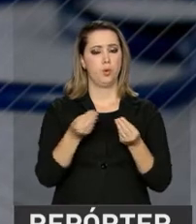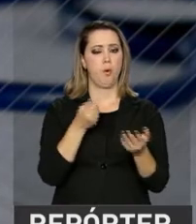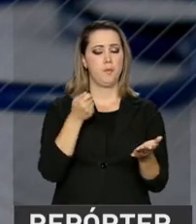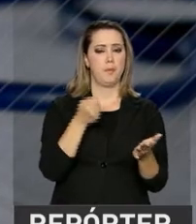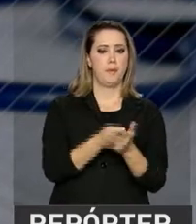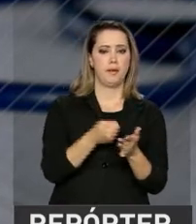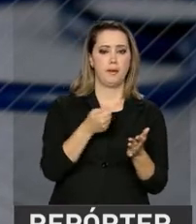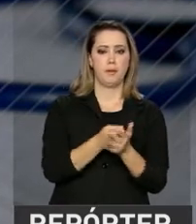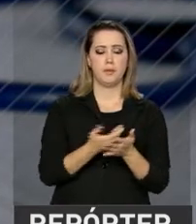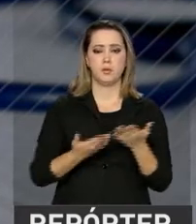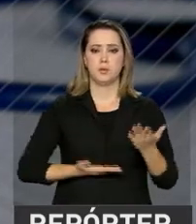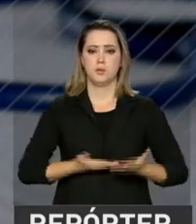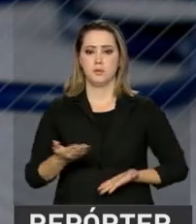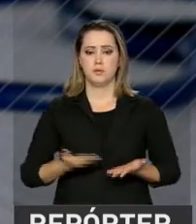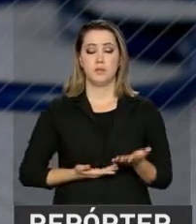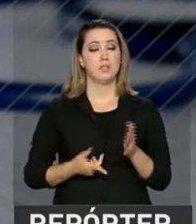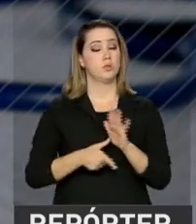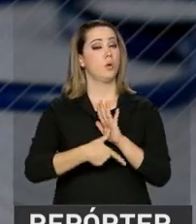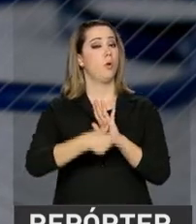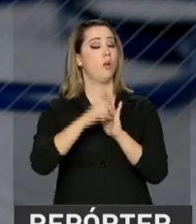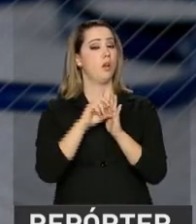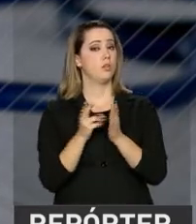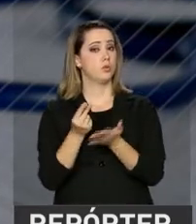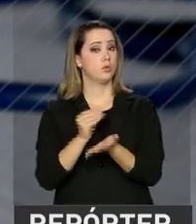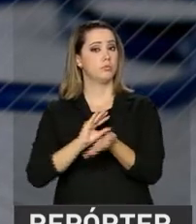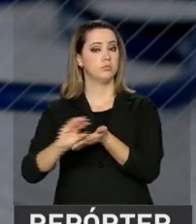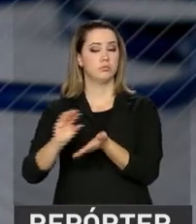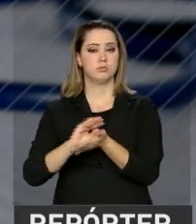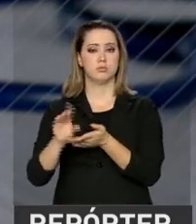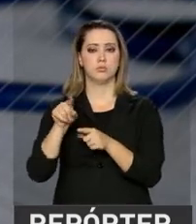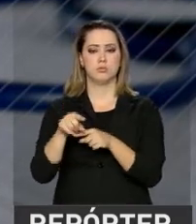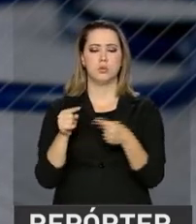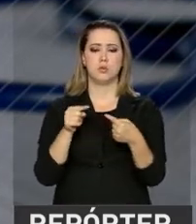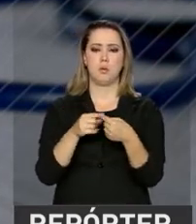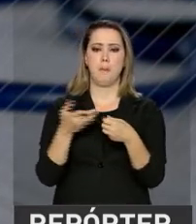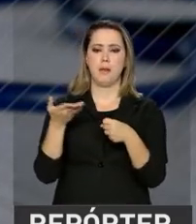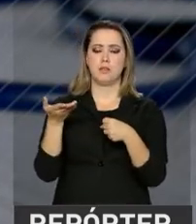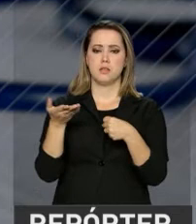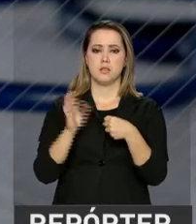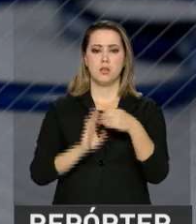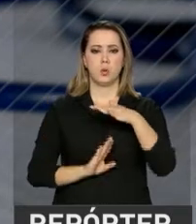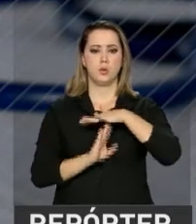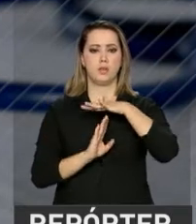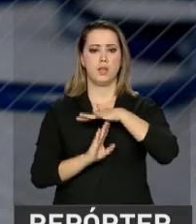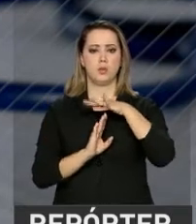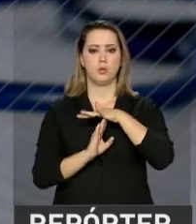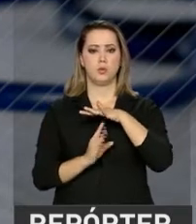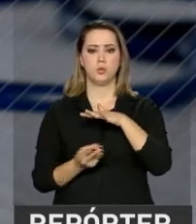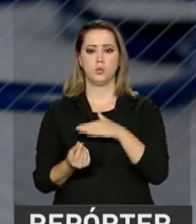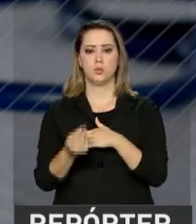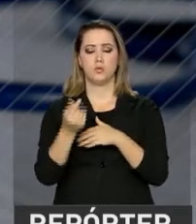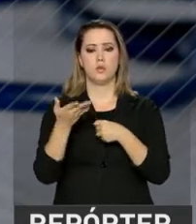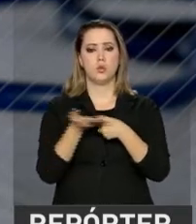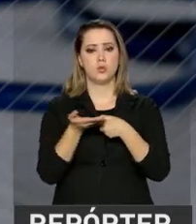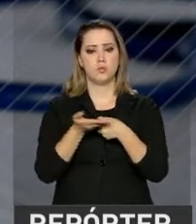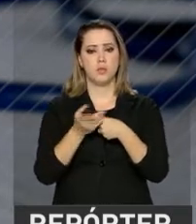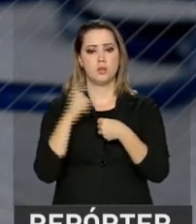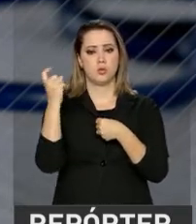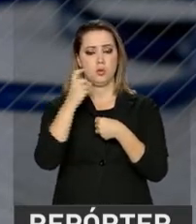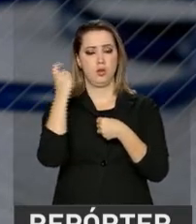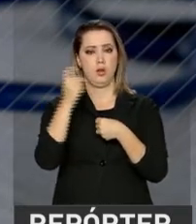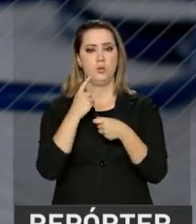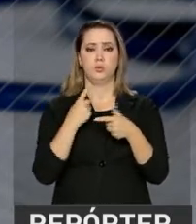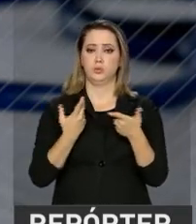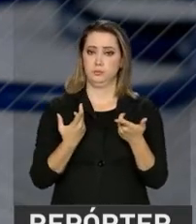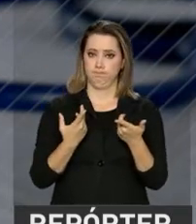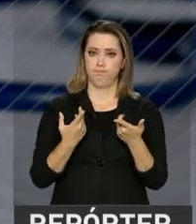desses serviços antes nos repasses eram realizados com base no teto do valor de procedimentos de média e alta complexidade